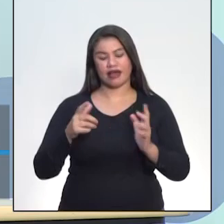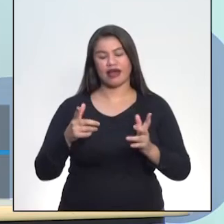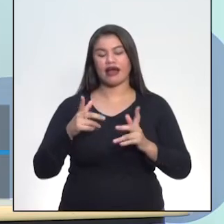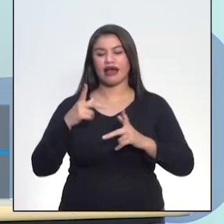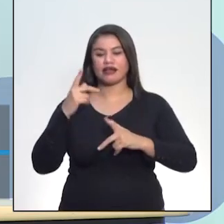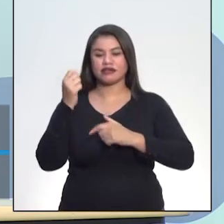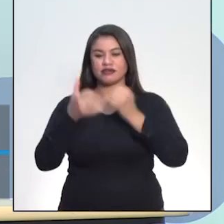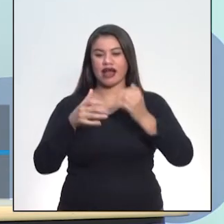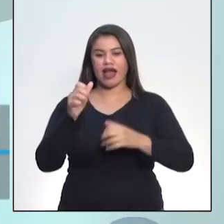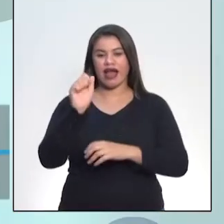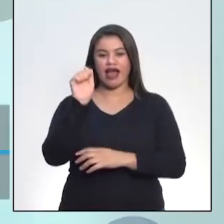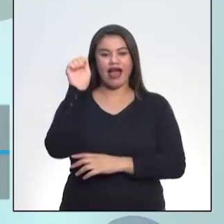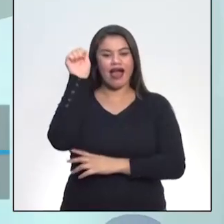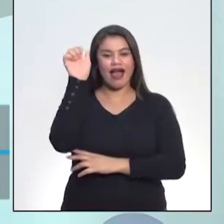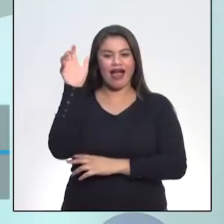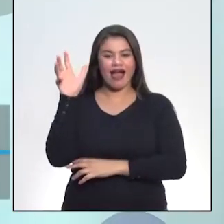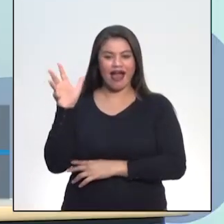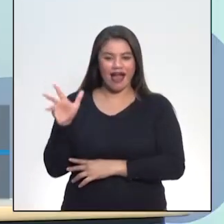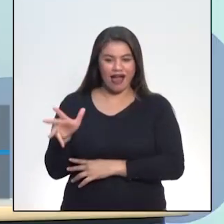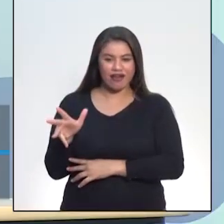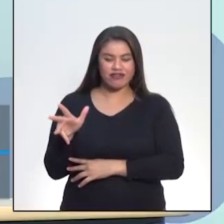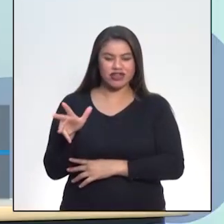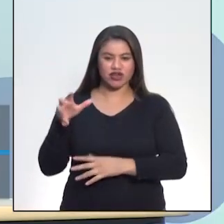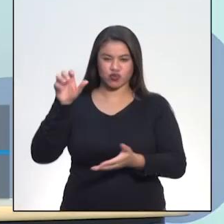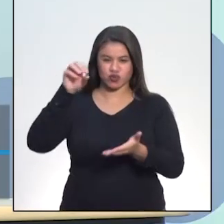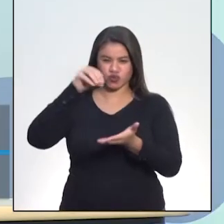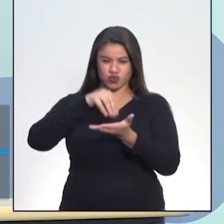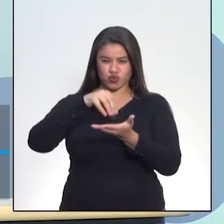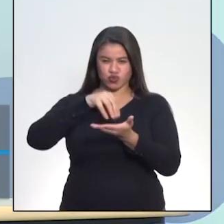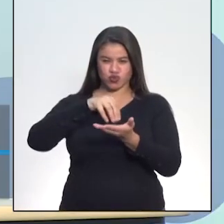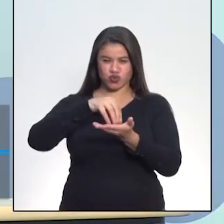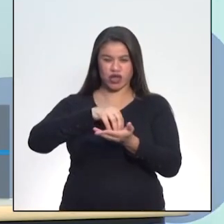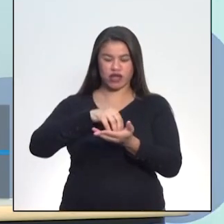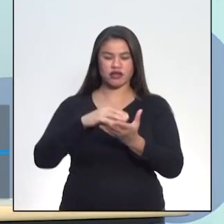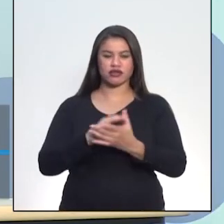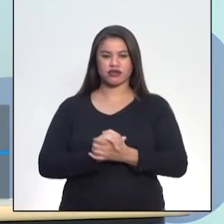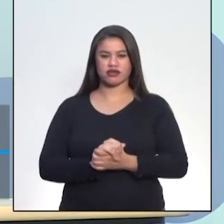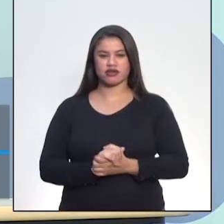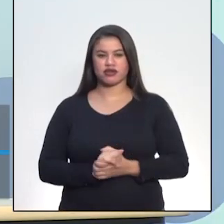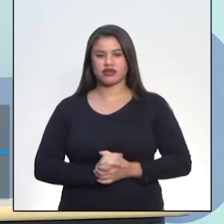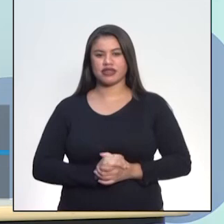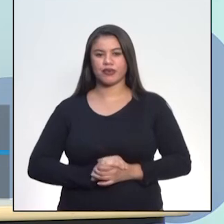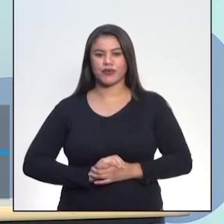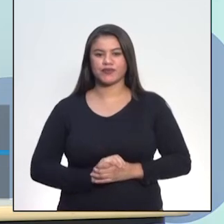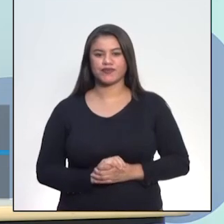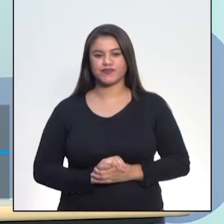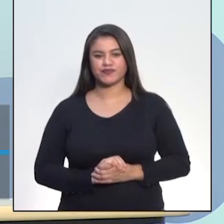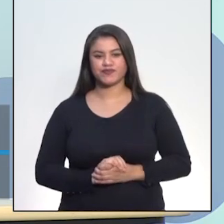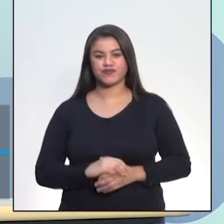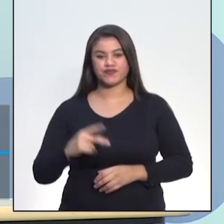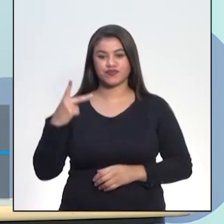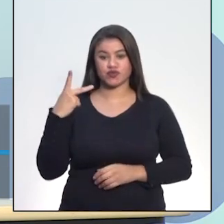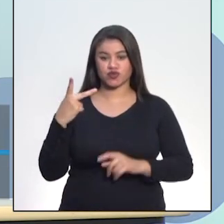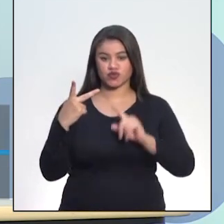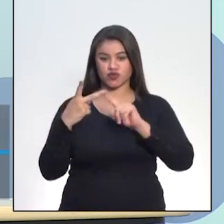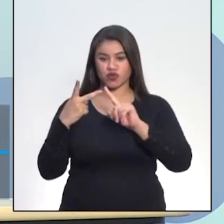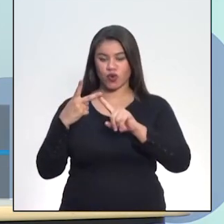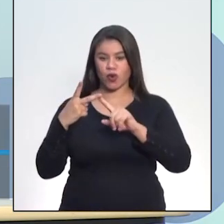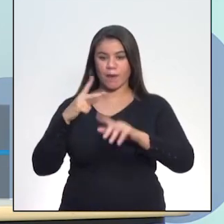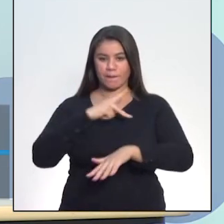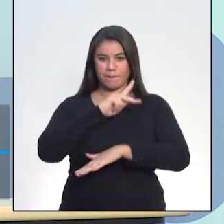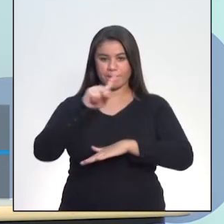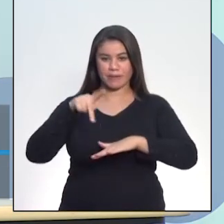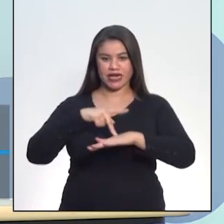correto? Corretíssimo. Ok. E o Davi diz, em relação à questão 2, que são os países